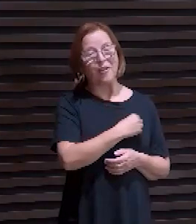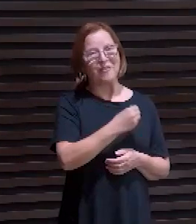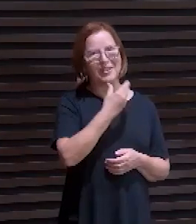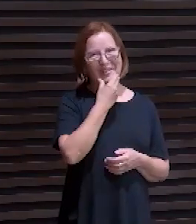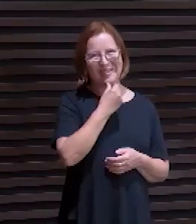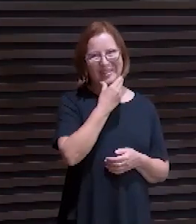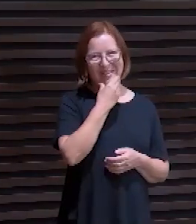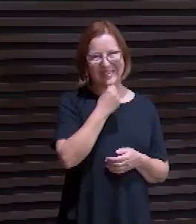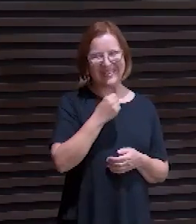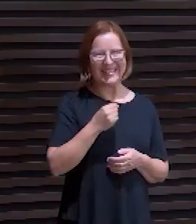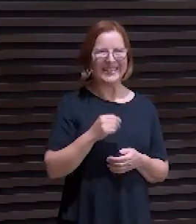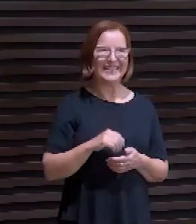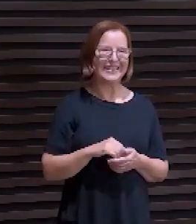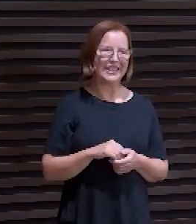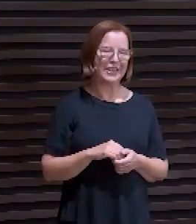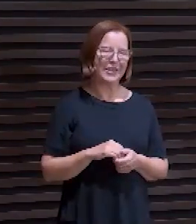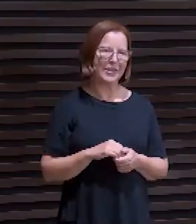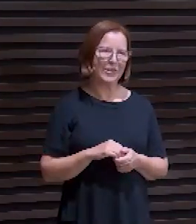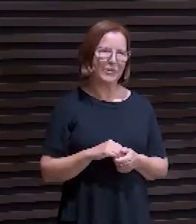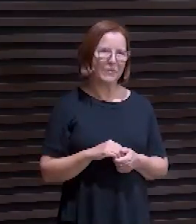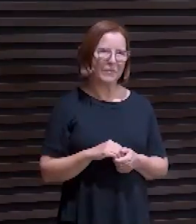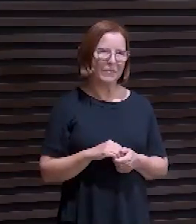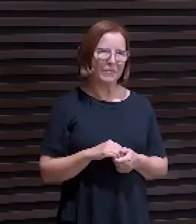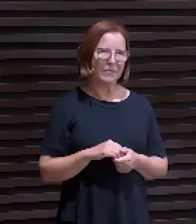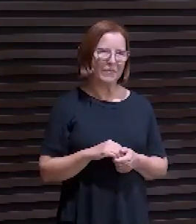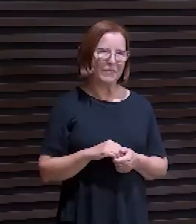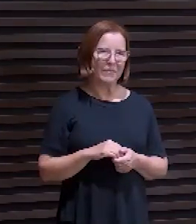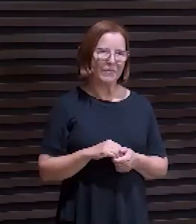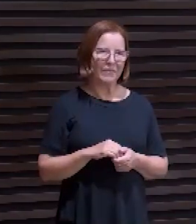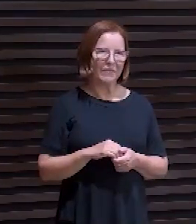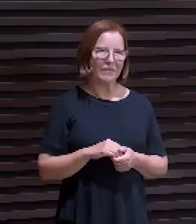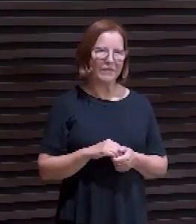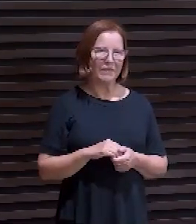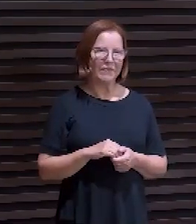Homem, que